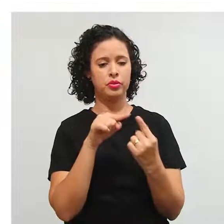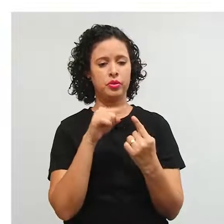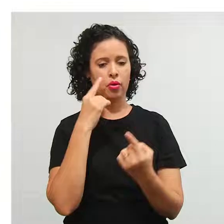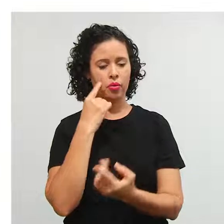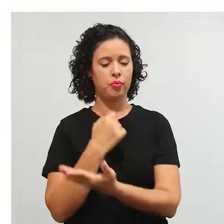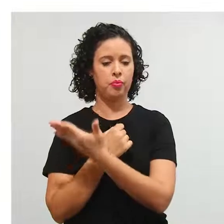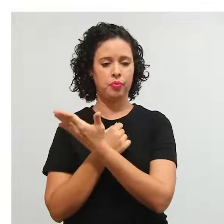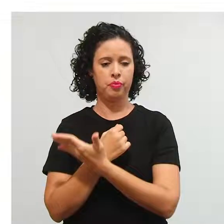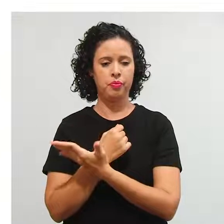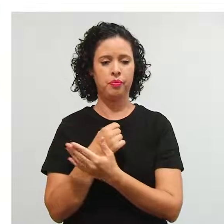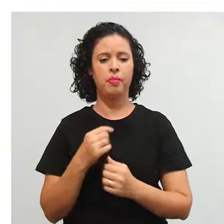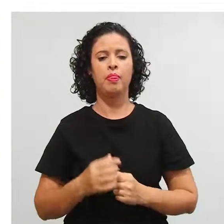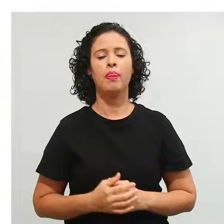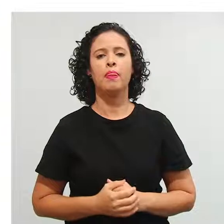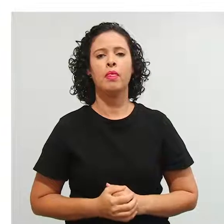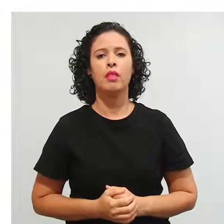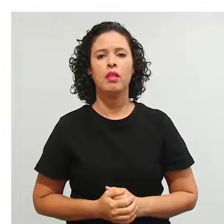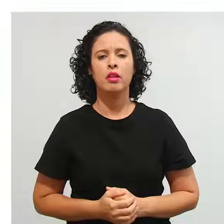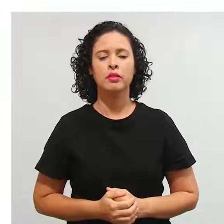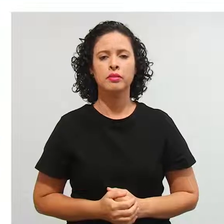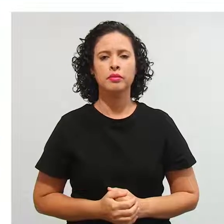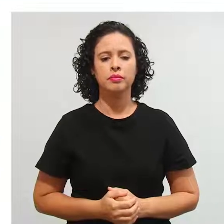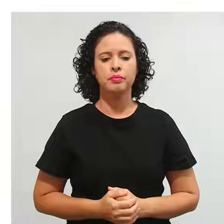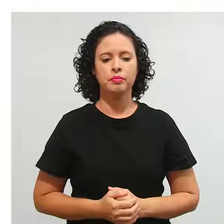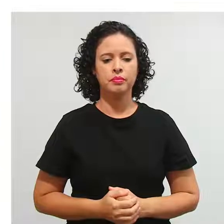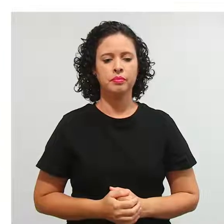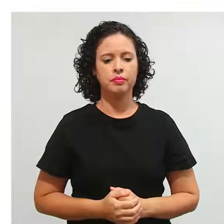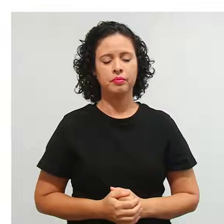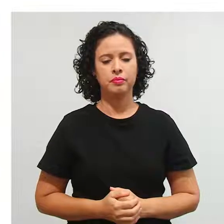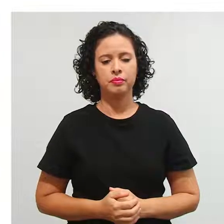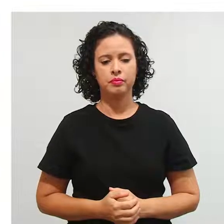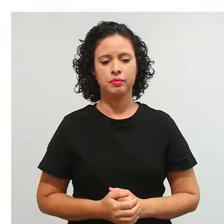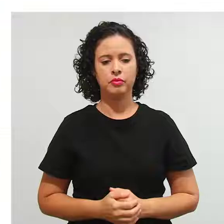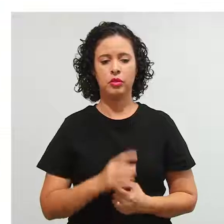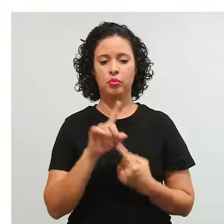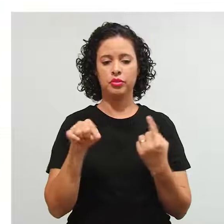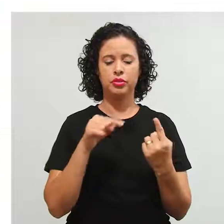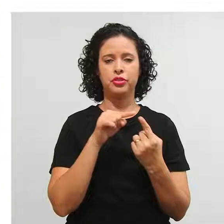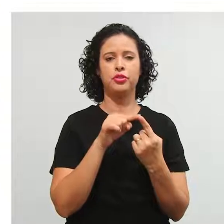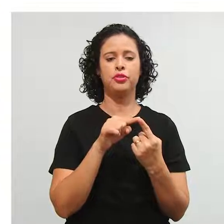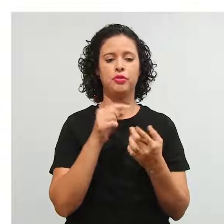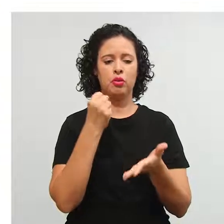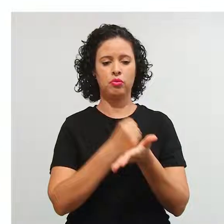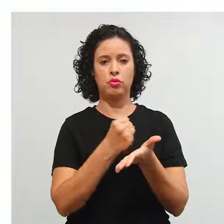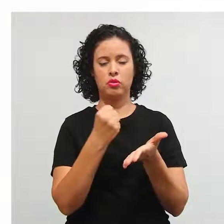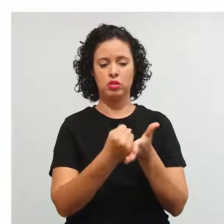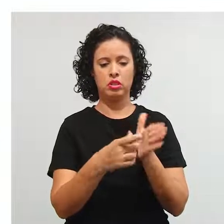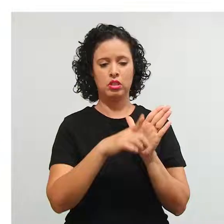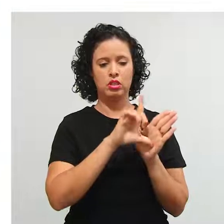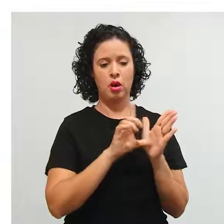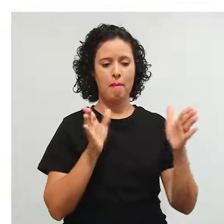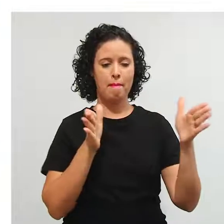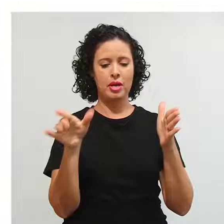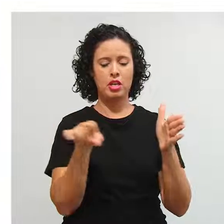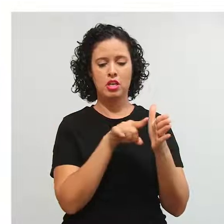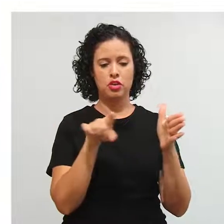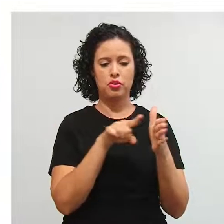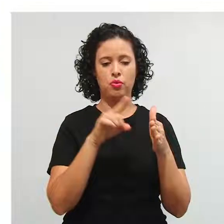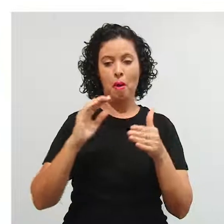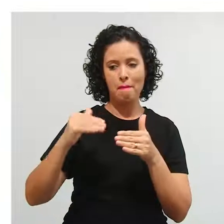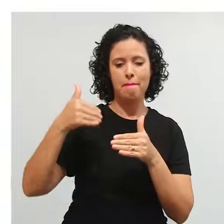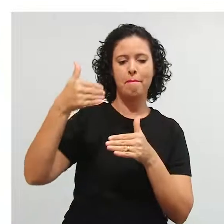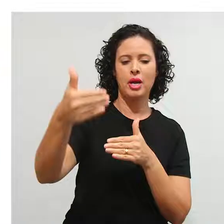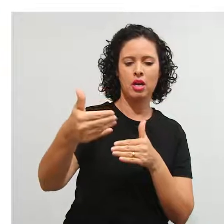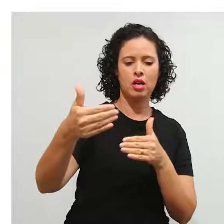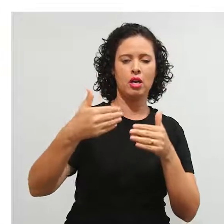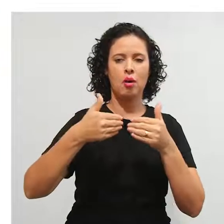os créditos adicionais, nós temos aqui a finalidade, autorização prévia, vigência, prorrogação,